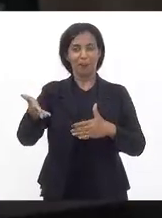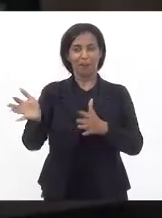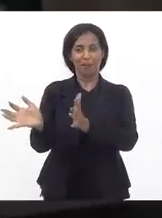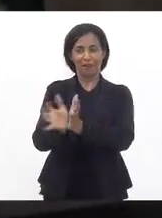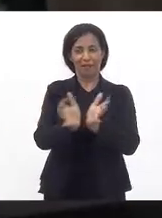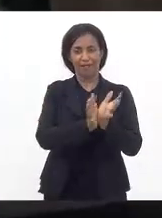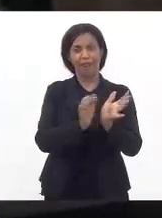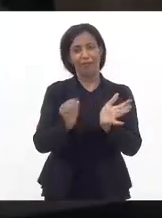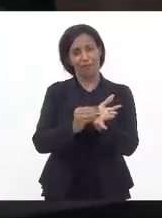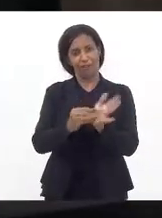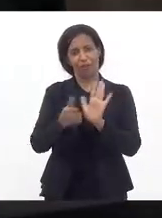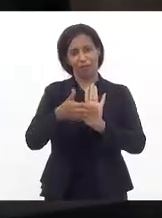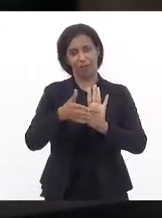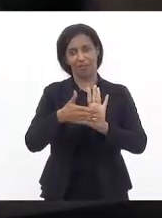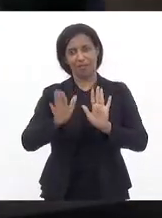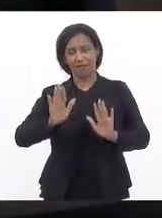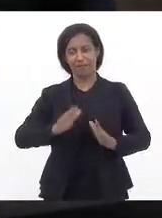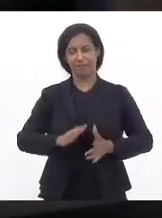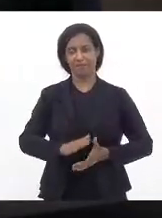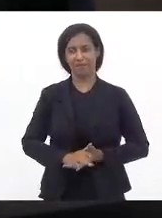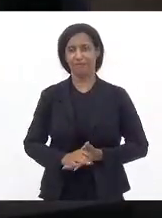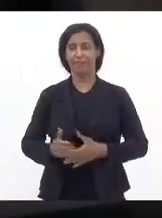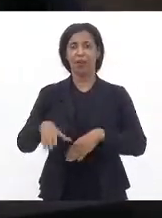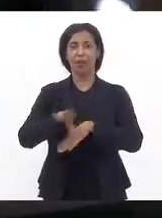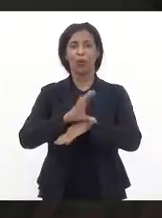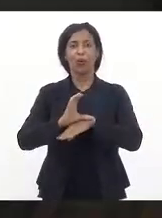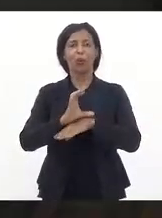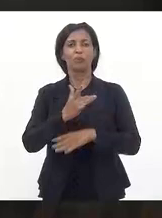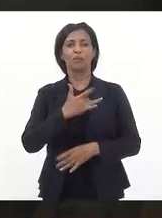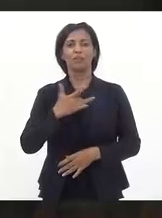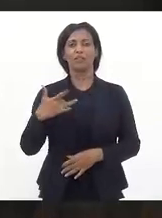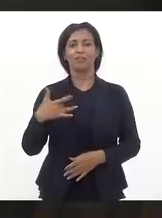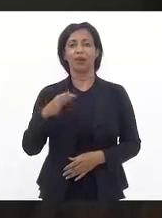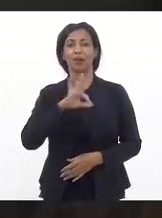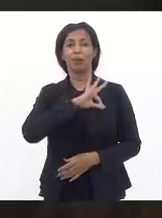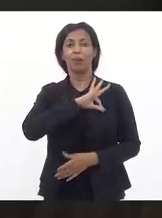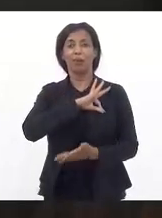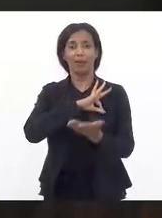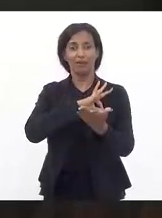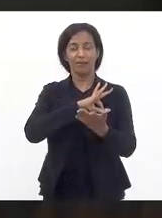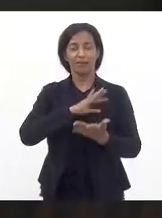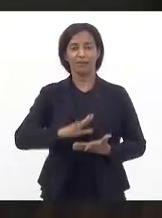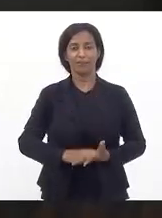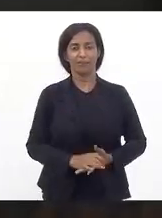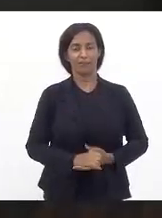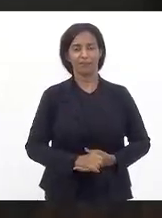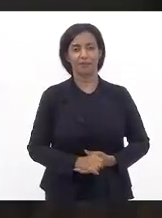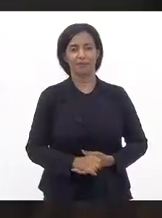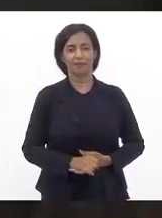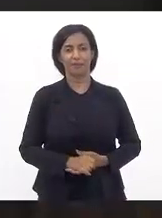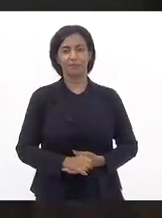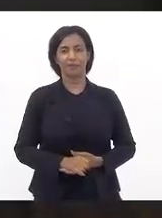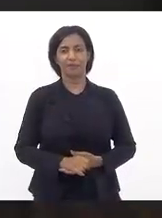tem outras comissões para dar parecer pela comissão de saúde deputada Martha Rocha